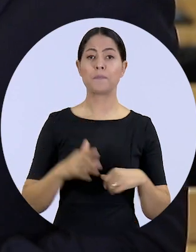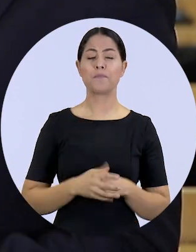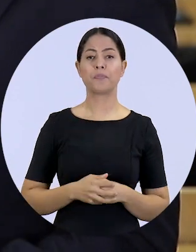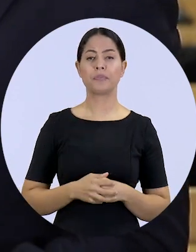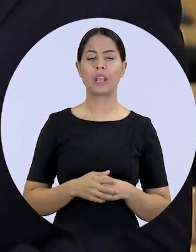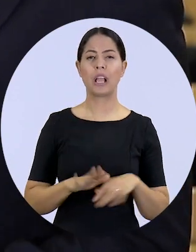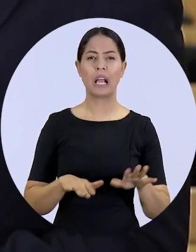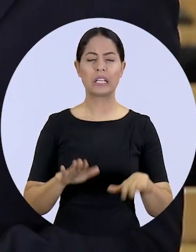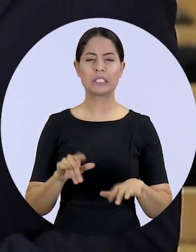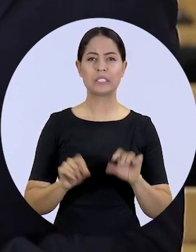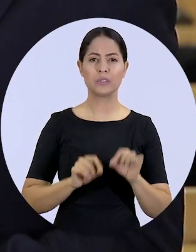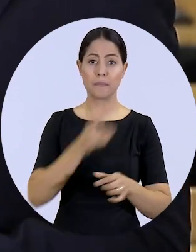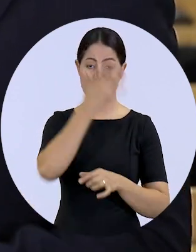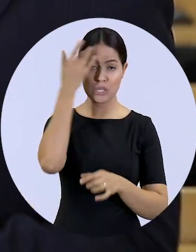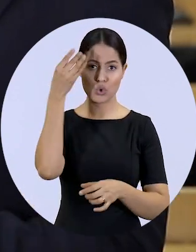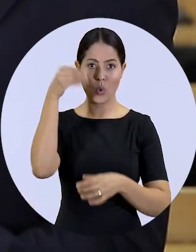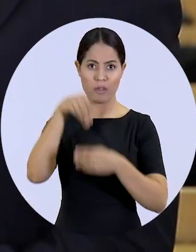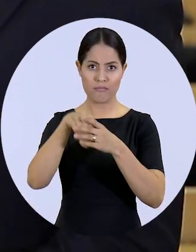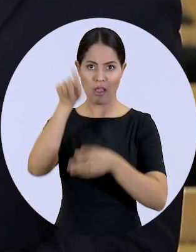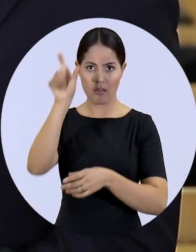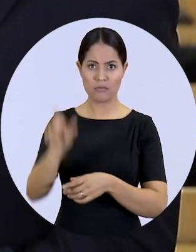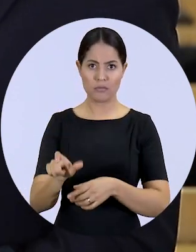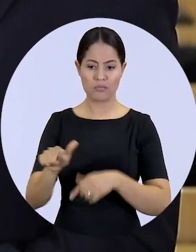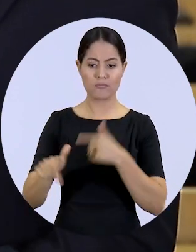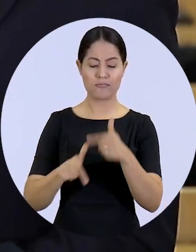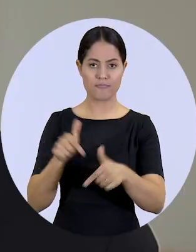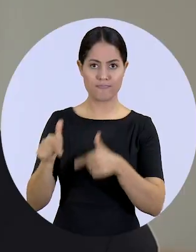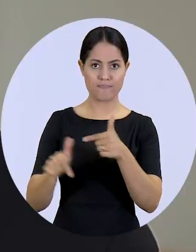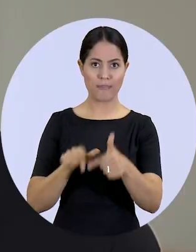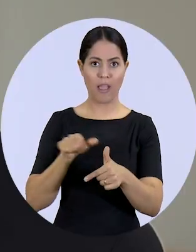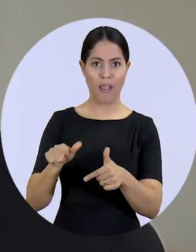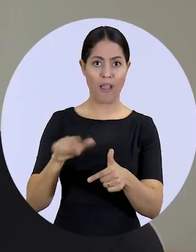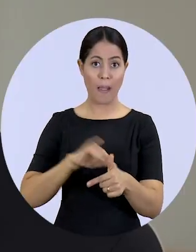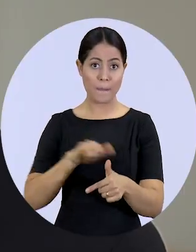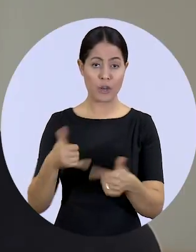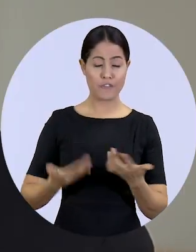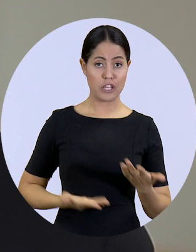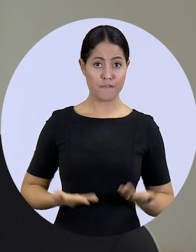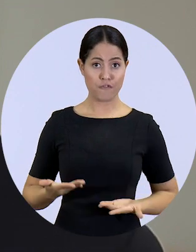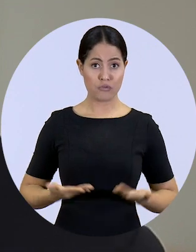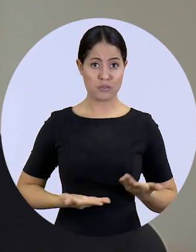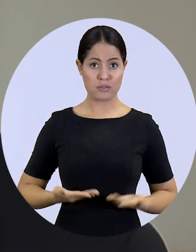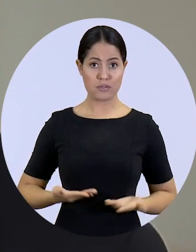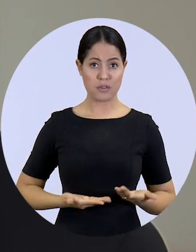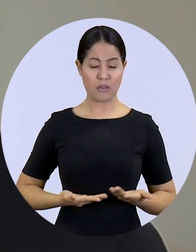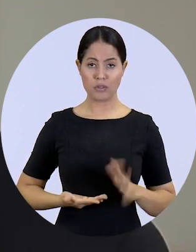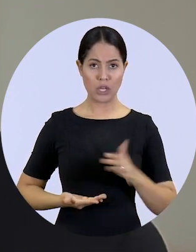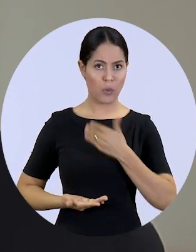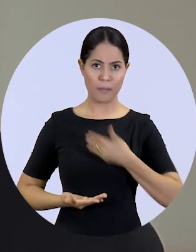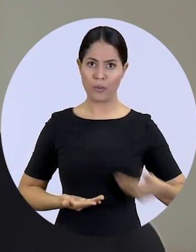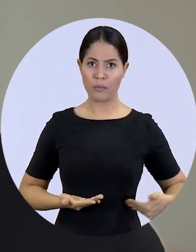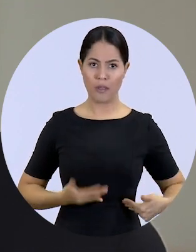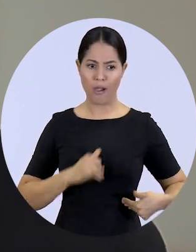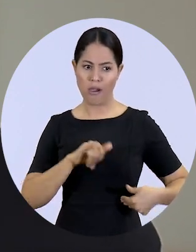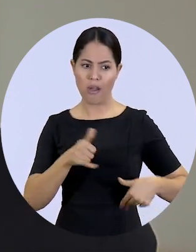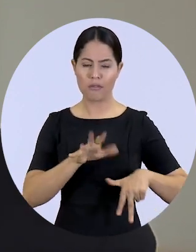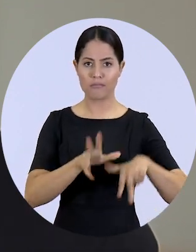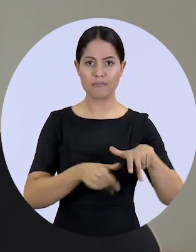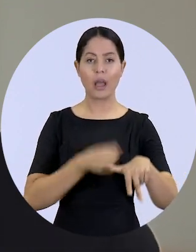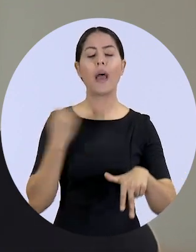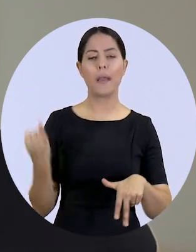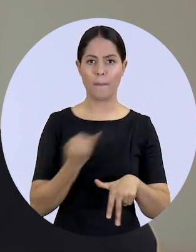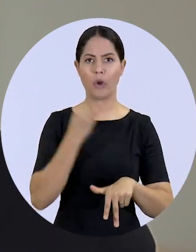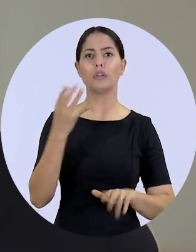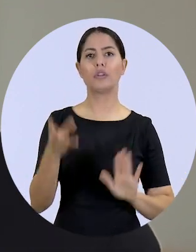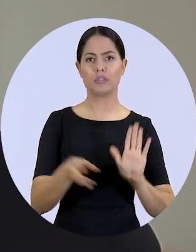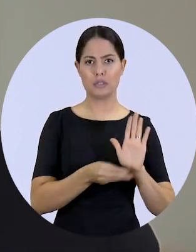em que eu tenho um mecanismo semelhante. Alguém que lá trabalha, se vale do seu cargo, que não é um cargo público, para obter vantagens indevidas. Nós não temos